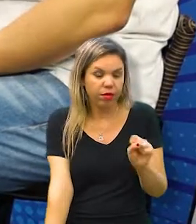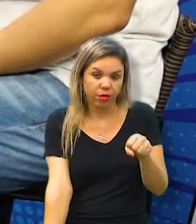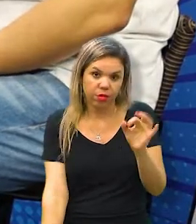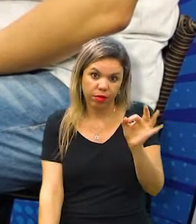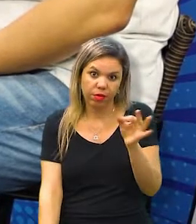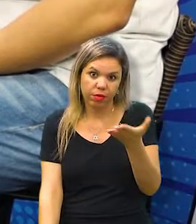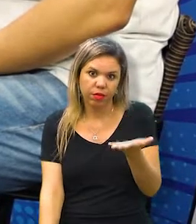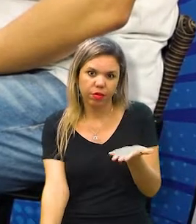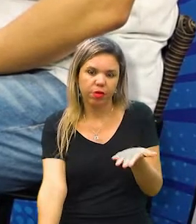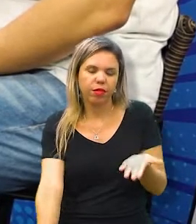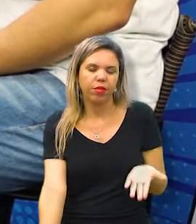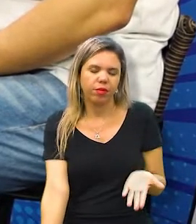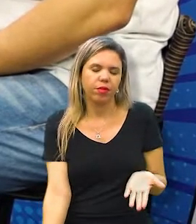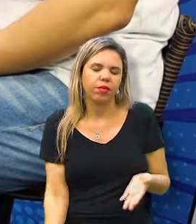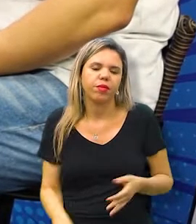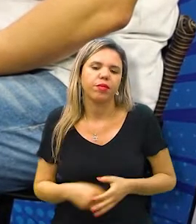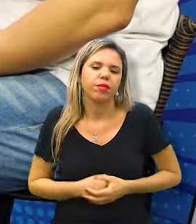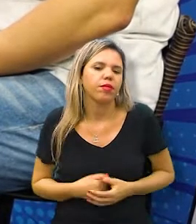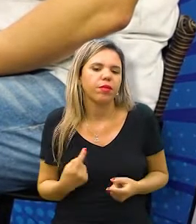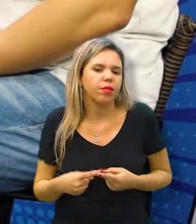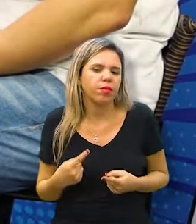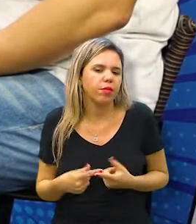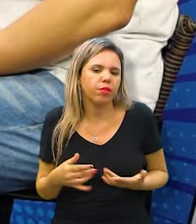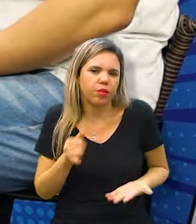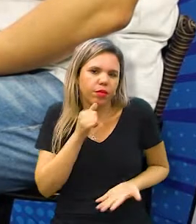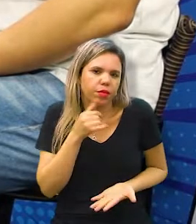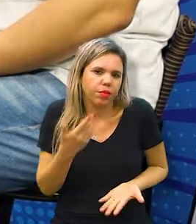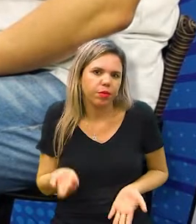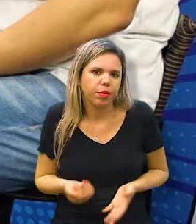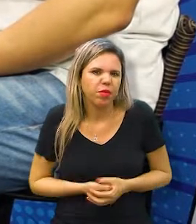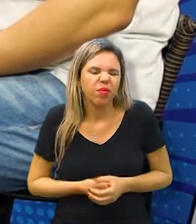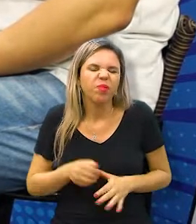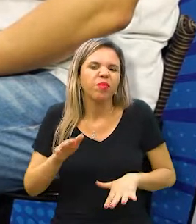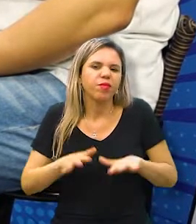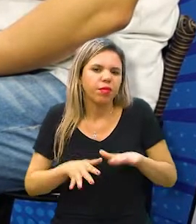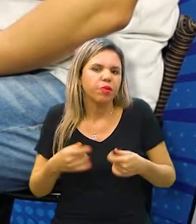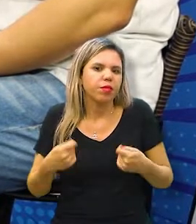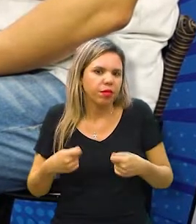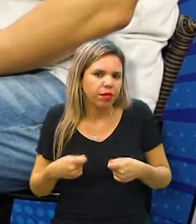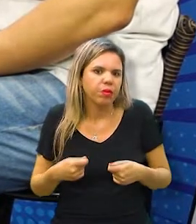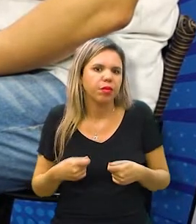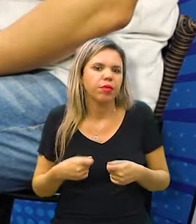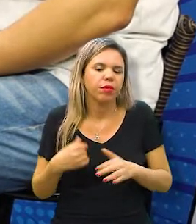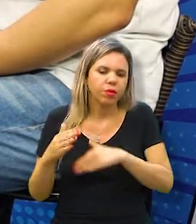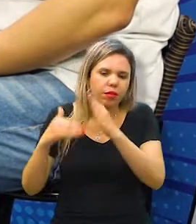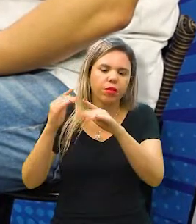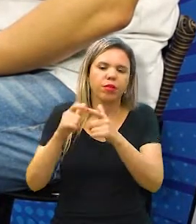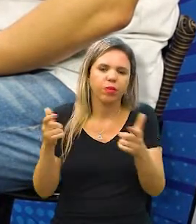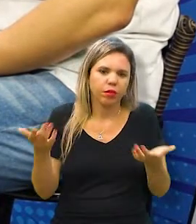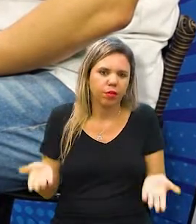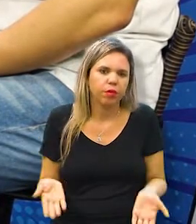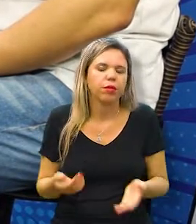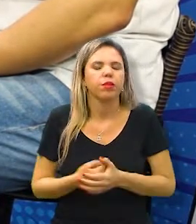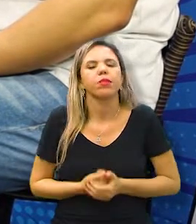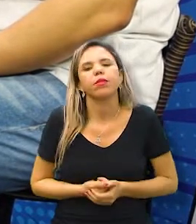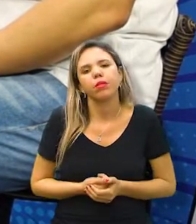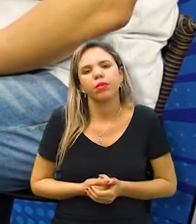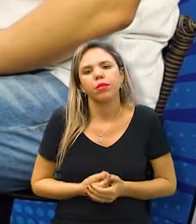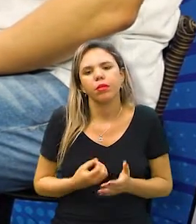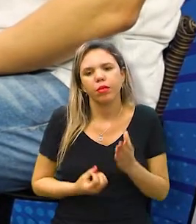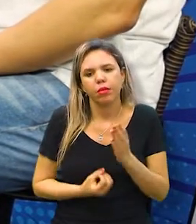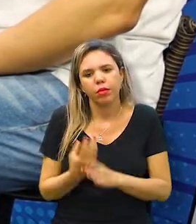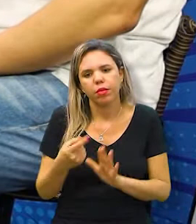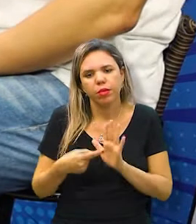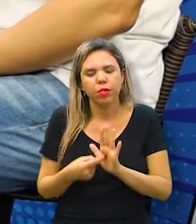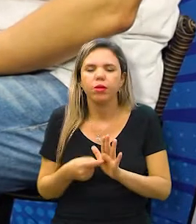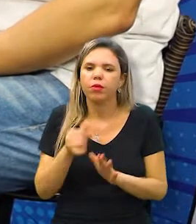personagem. Isso mesmo. Porque aquela coisa, às vezes precisa de uma construção maior, né? Então